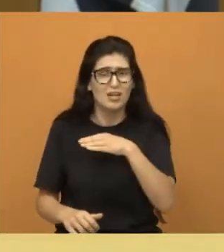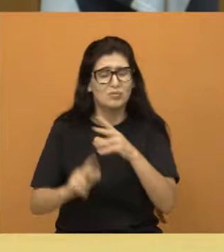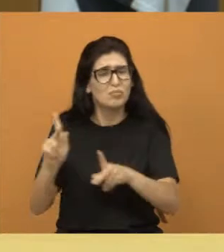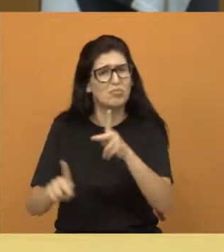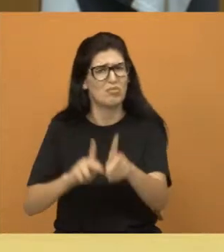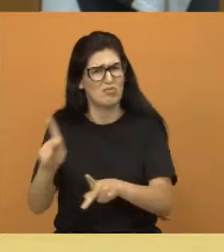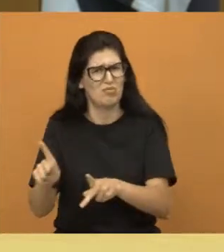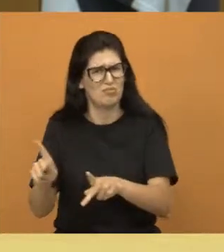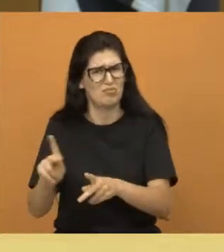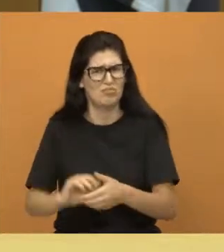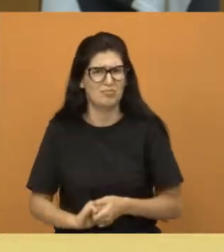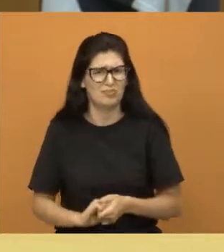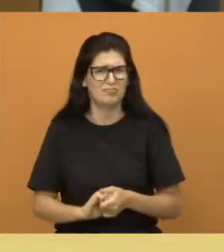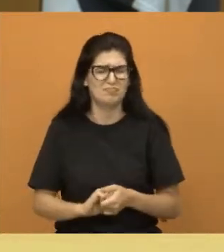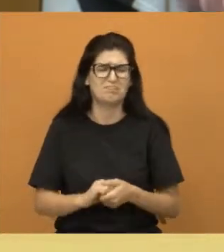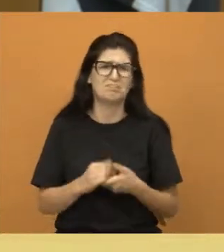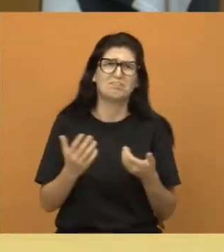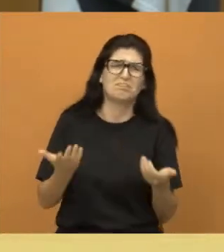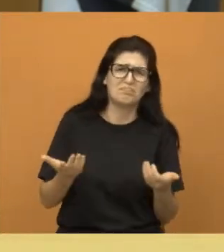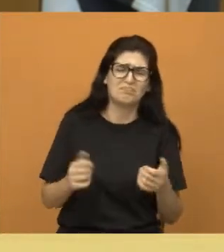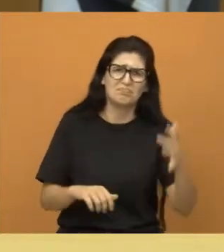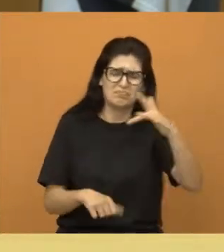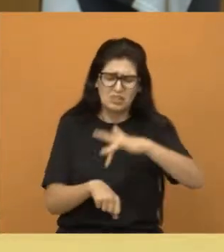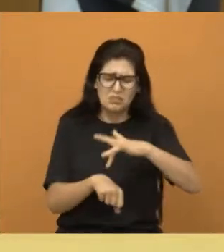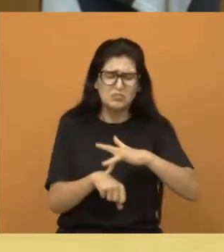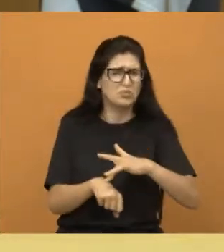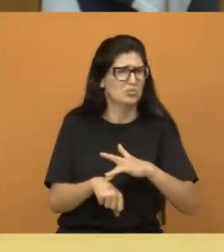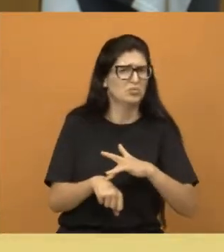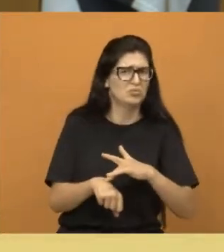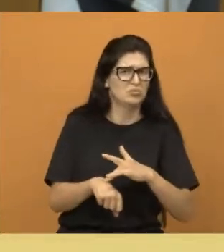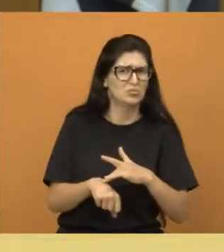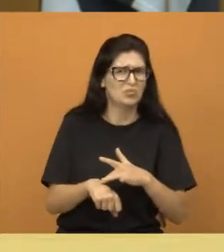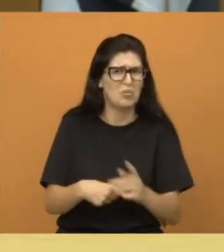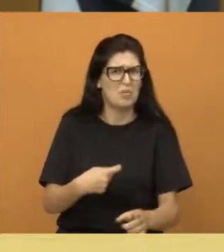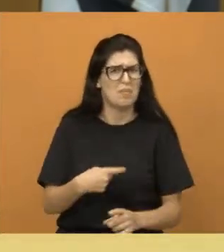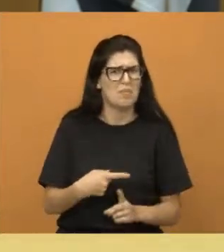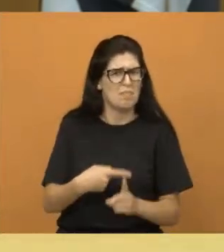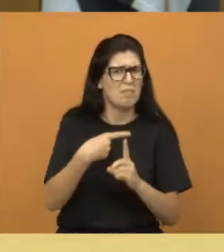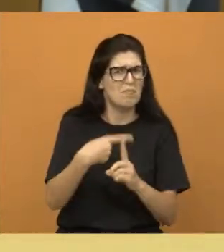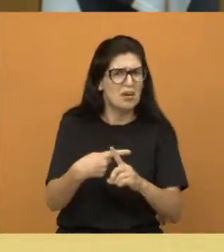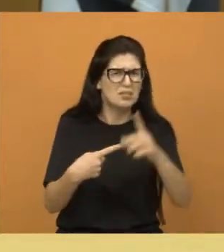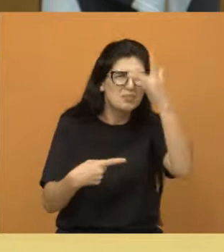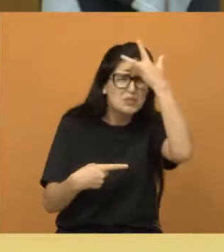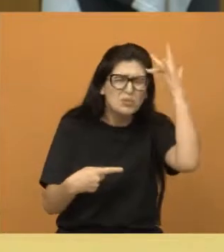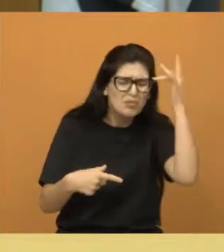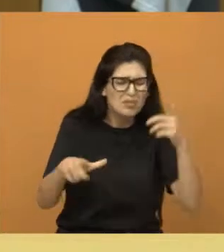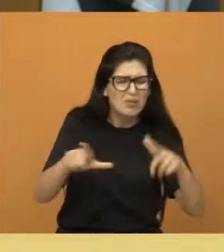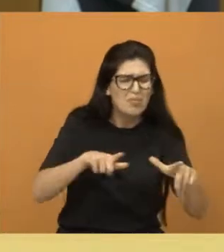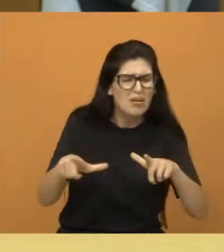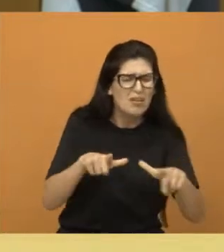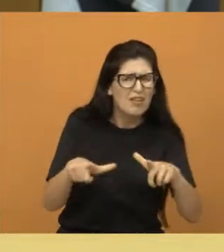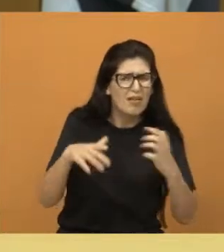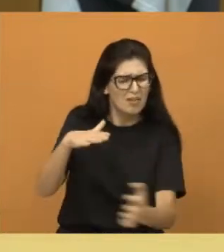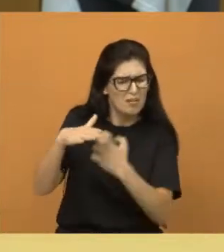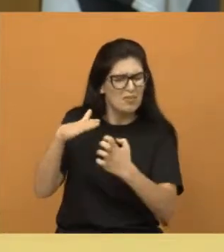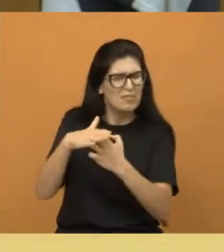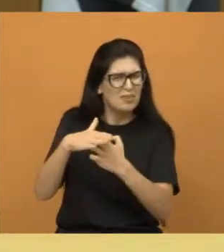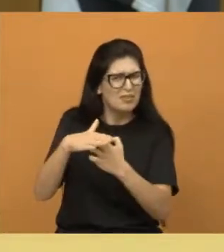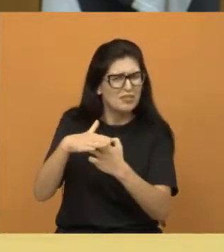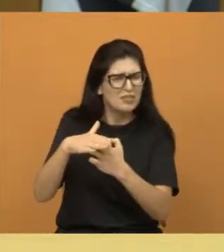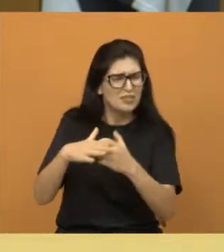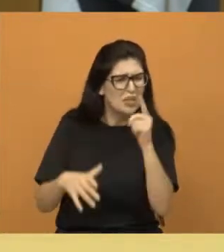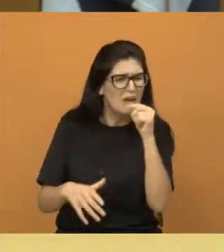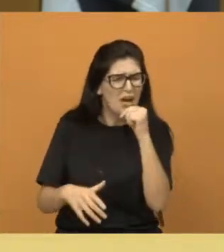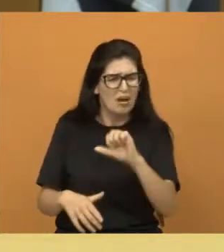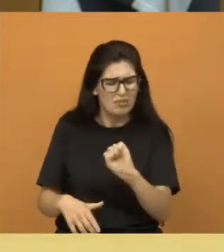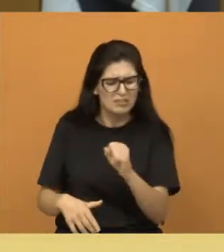Então fica essa interrogação do tamanho de um gigante, que a gente não entende o que está acontecendo. Aí,